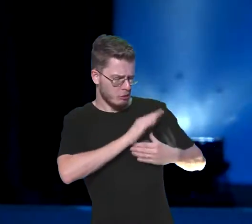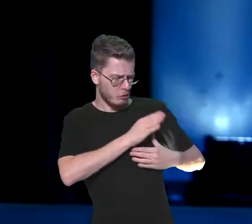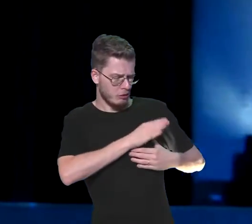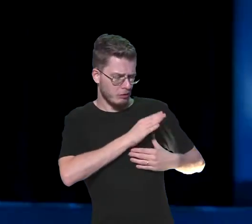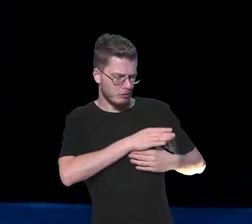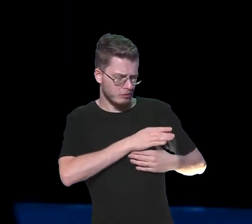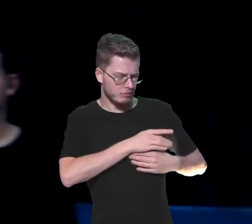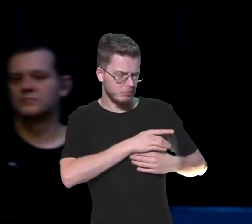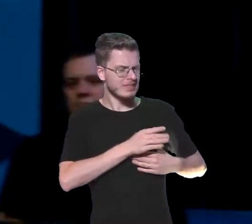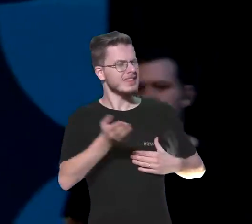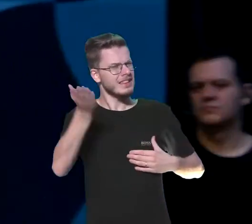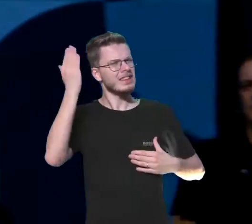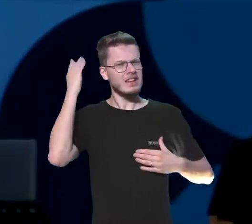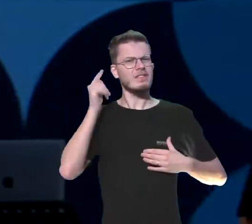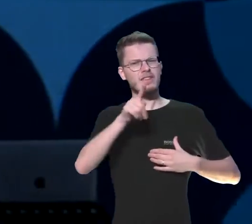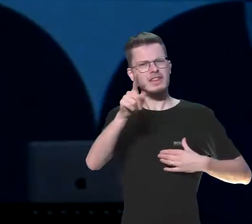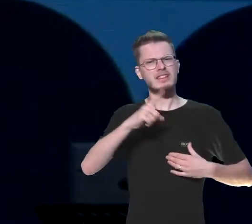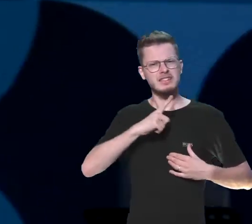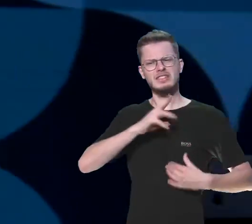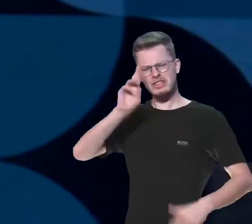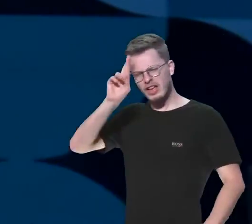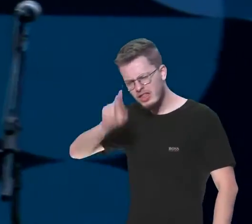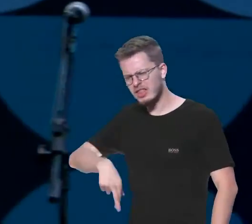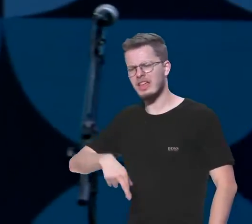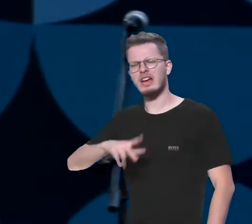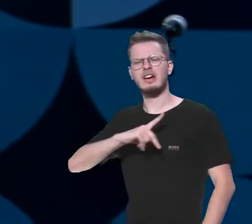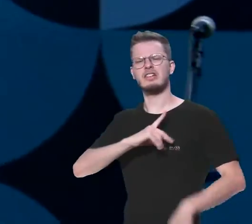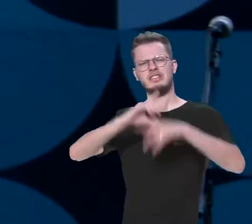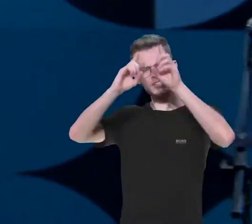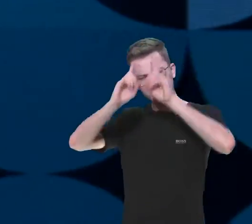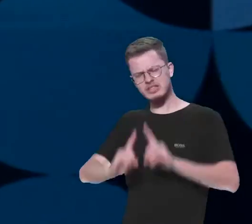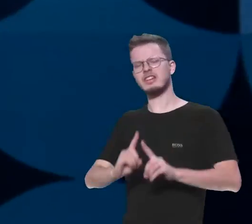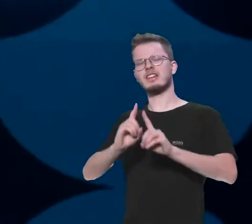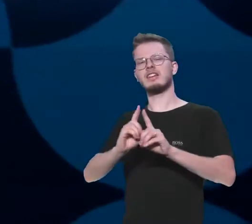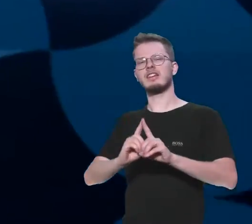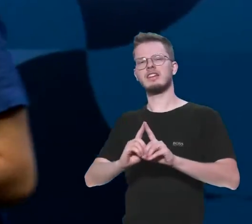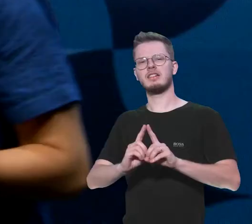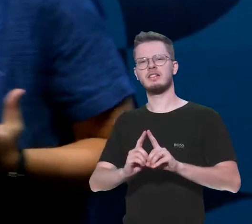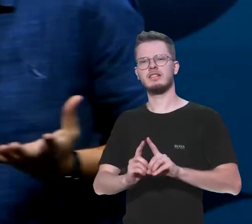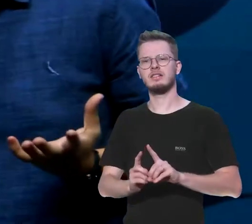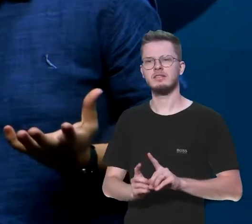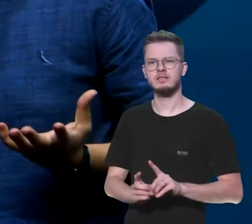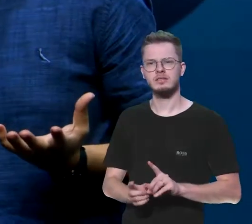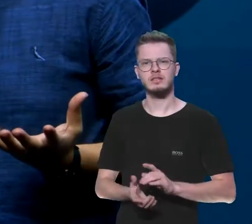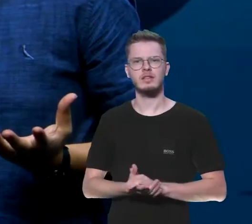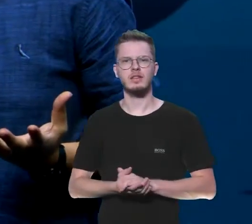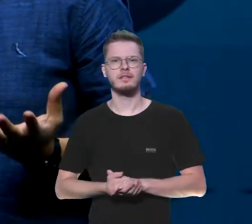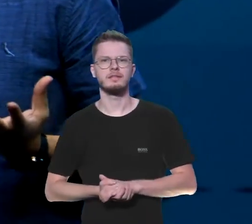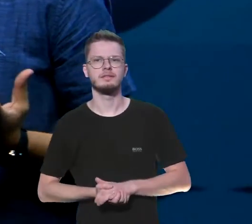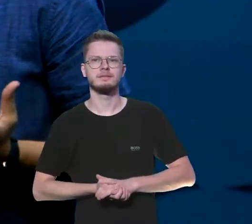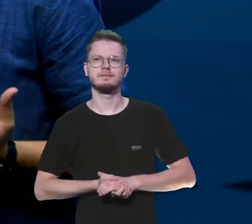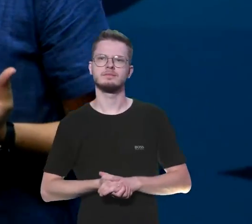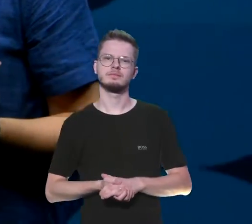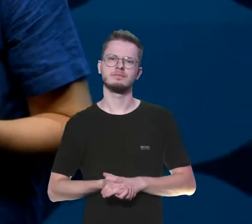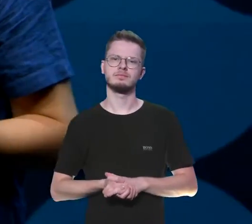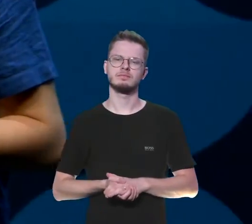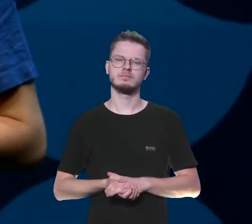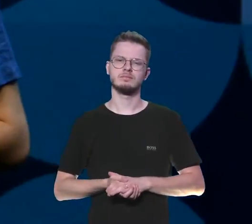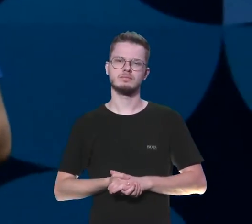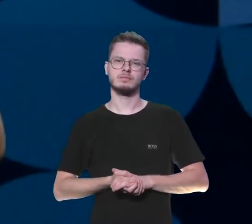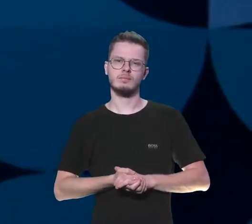a razão. Muito provavelmente sim. Isso é algo que era